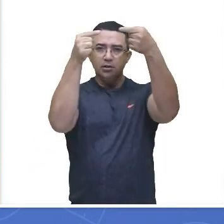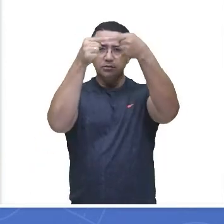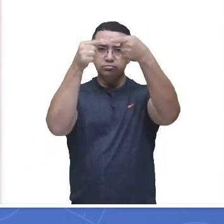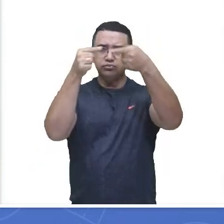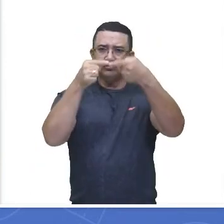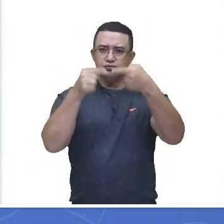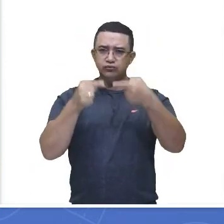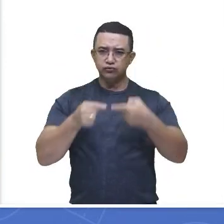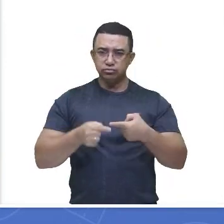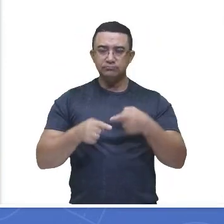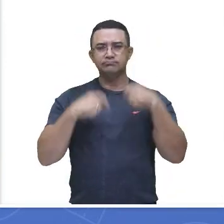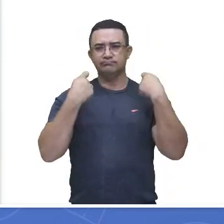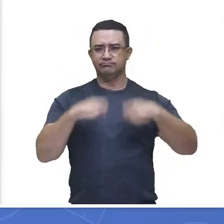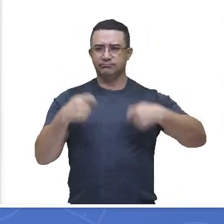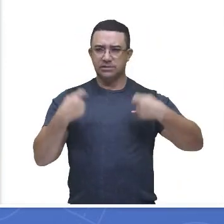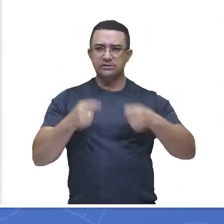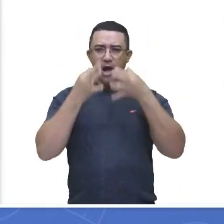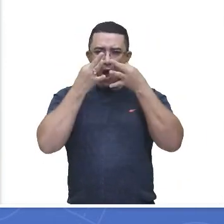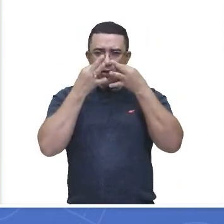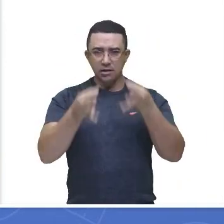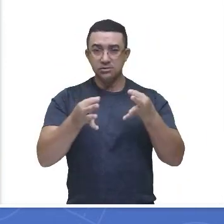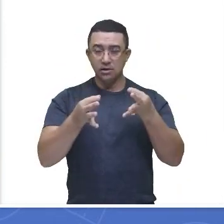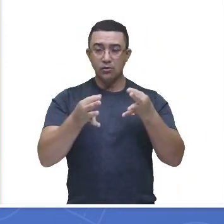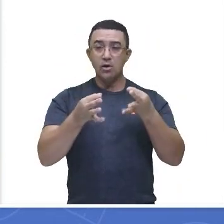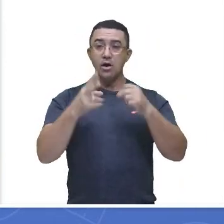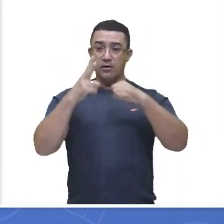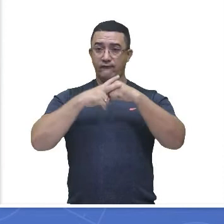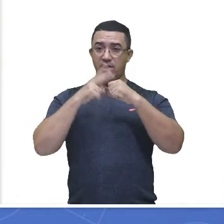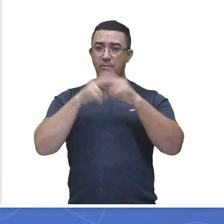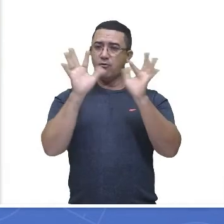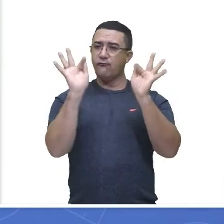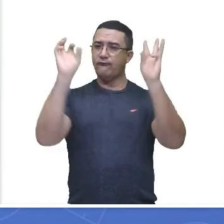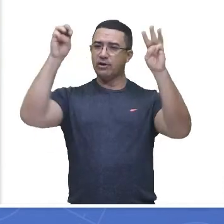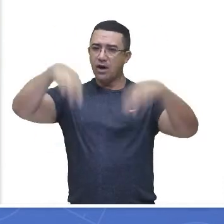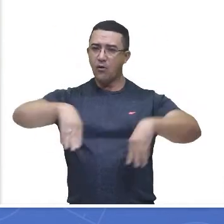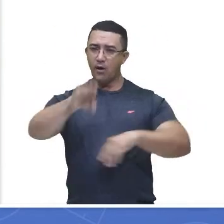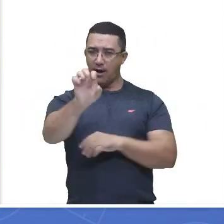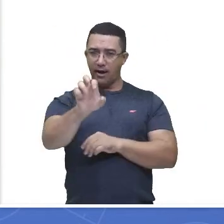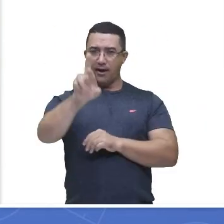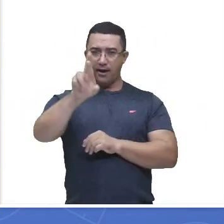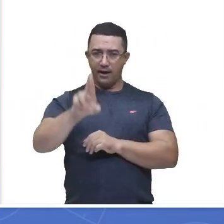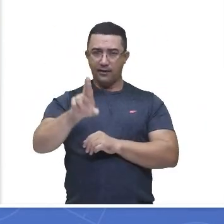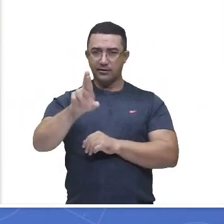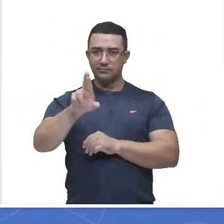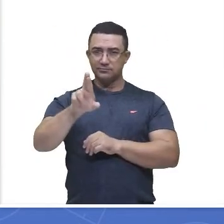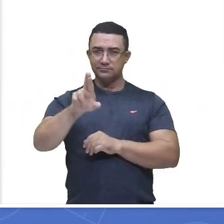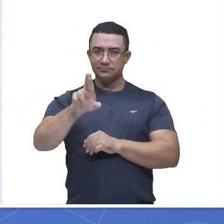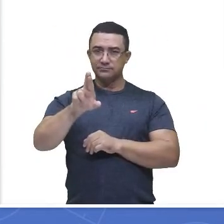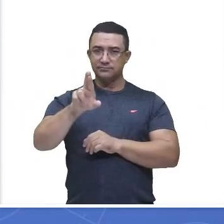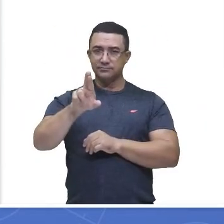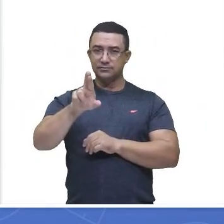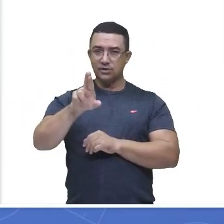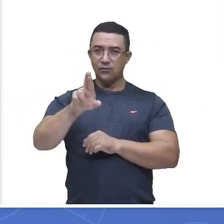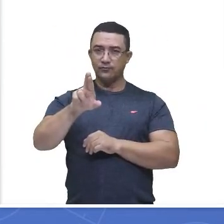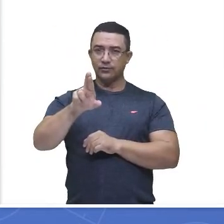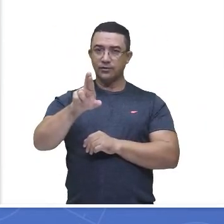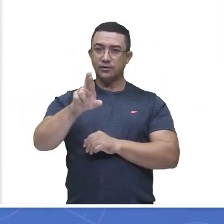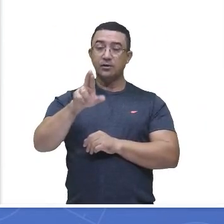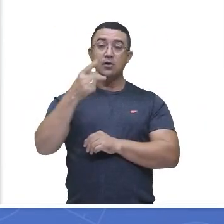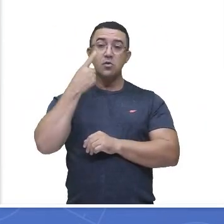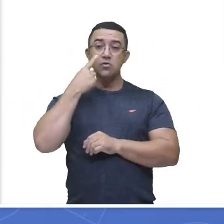favor, observem que para verbos terminados em ER, nós temos as desinências aqui que estão